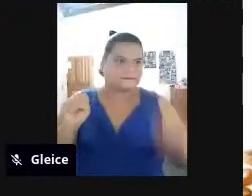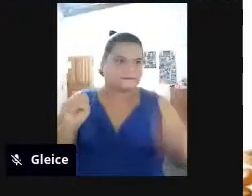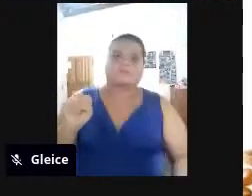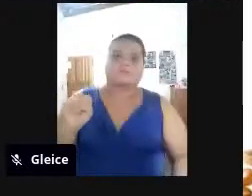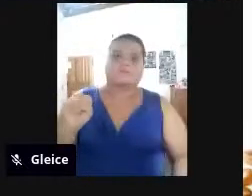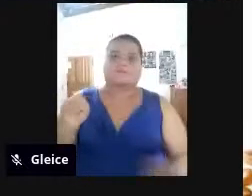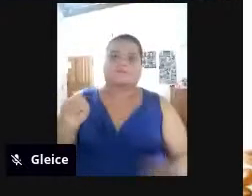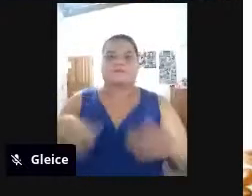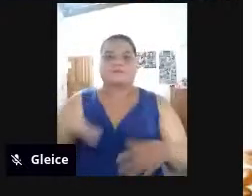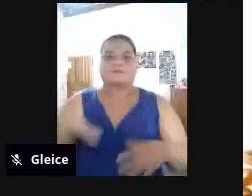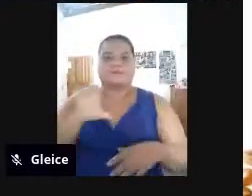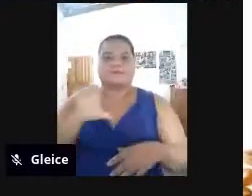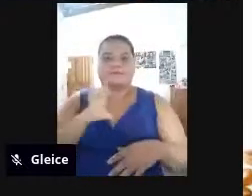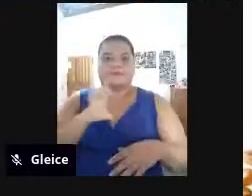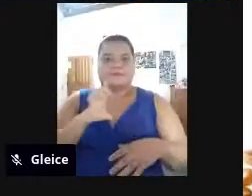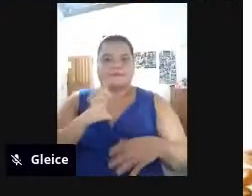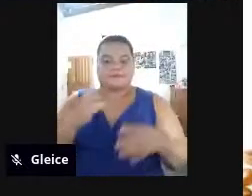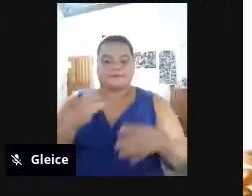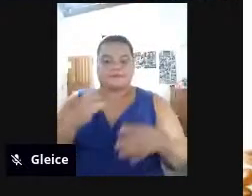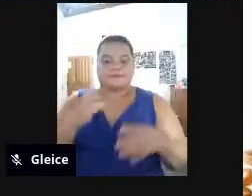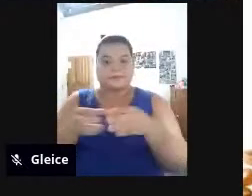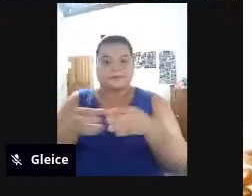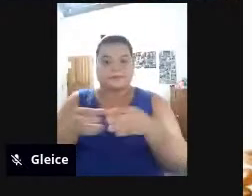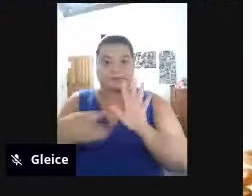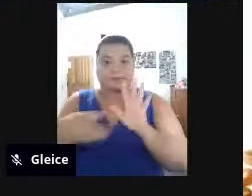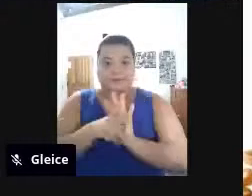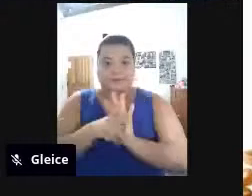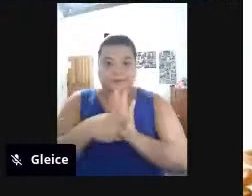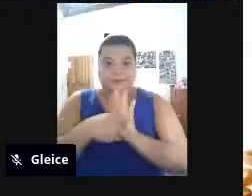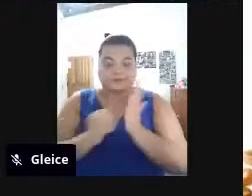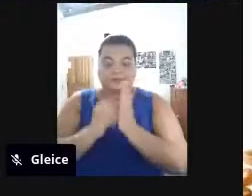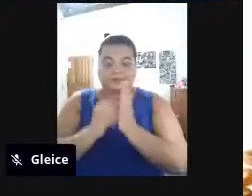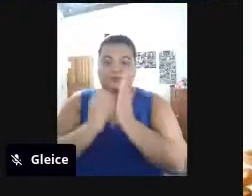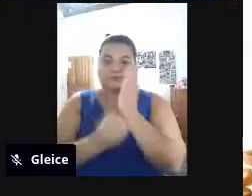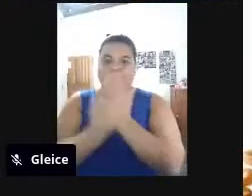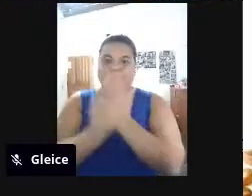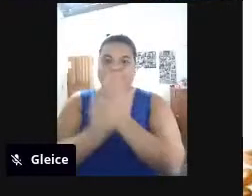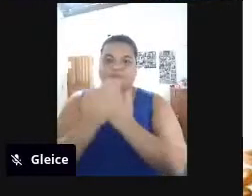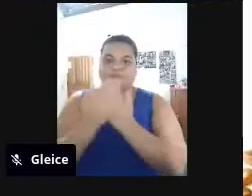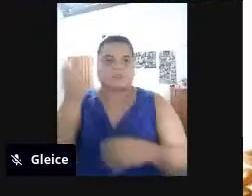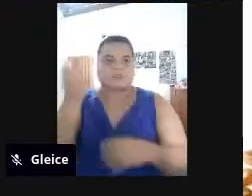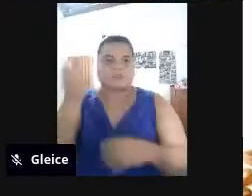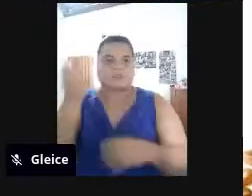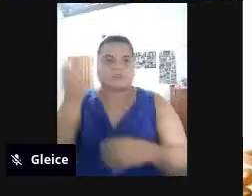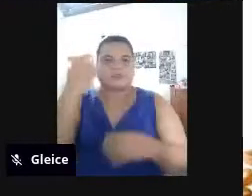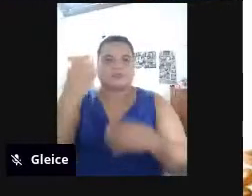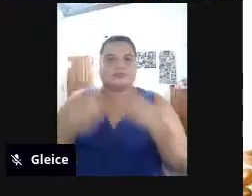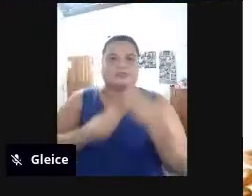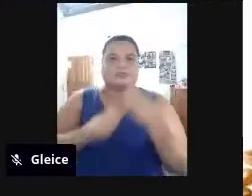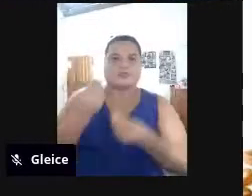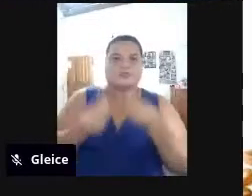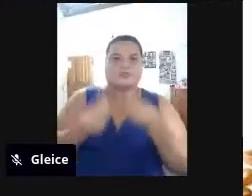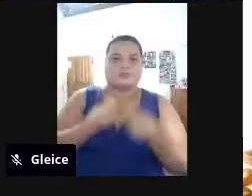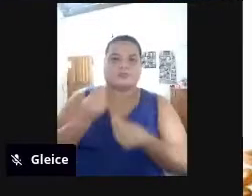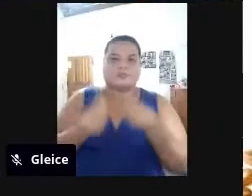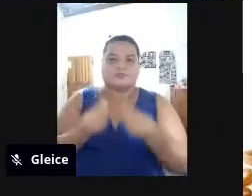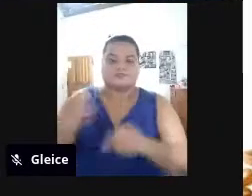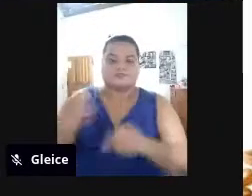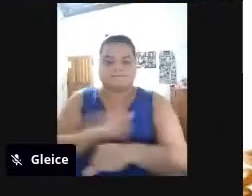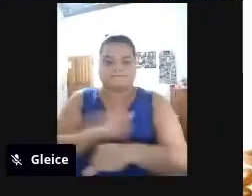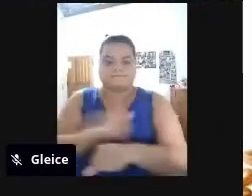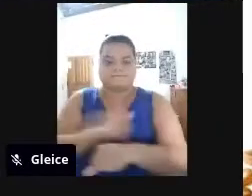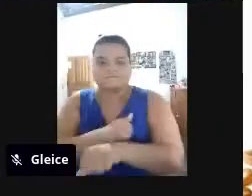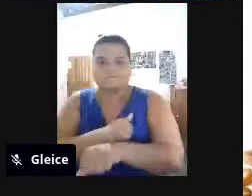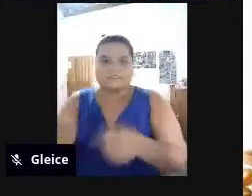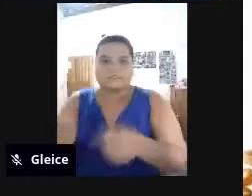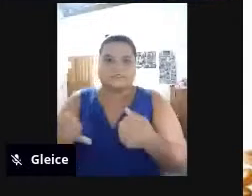lisina. Então, vejam que, com isso, nós podemos pensar em algumas estratégias nutricionais para